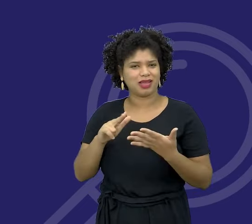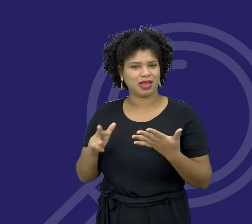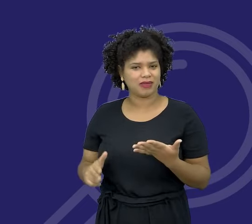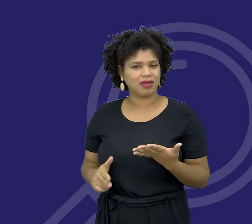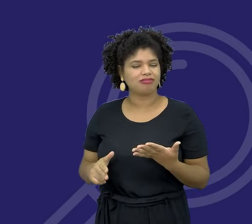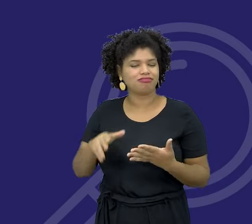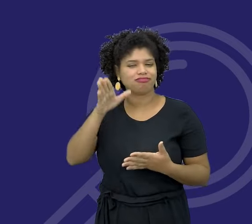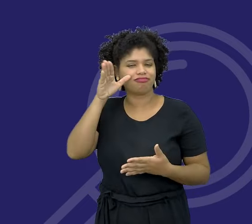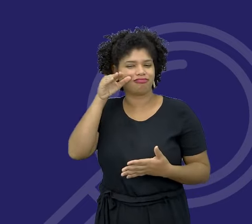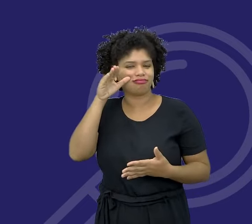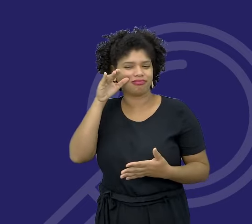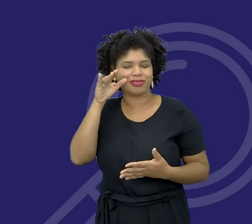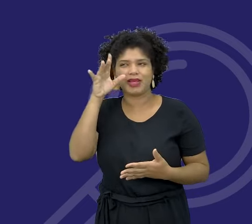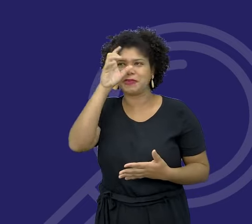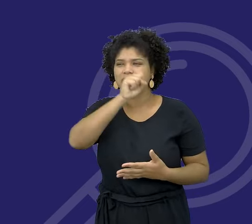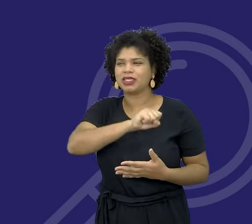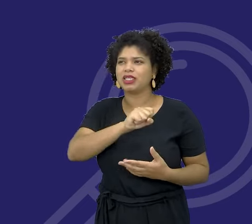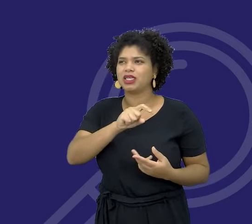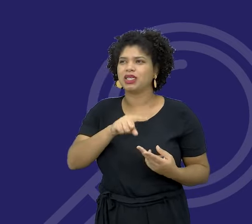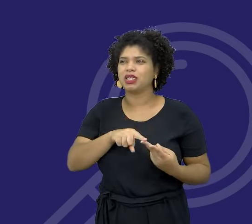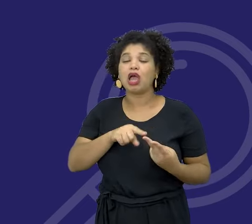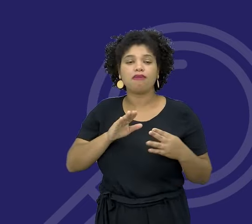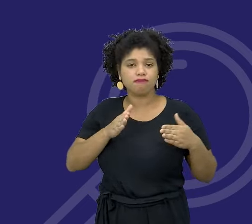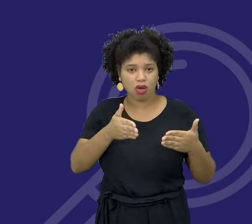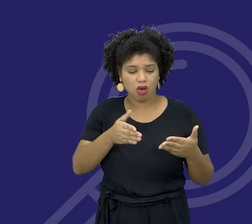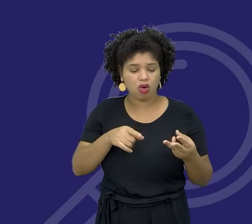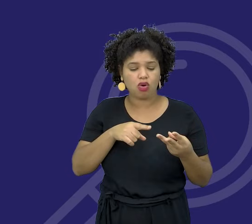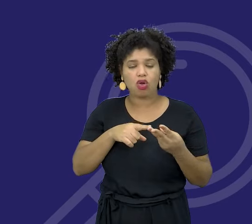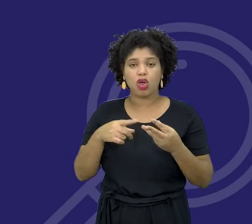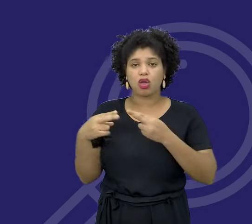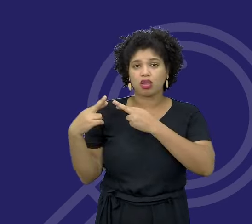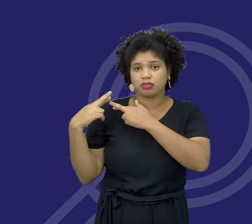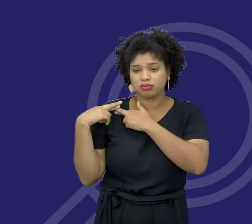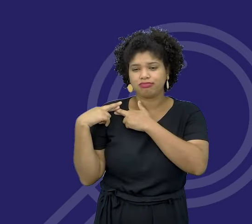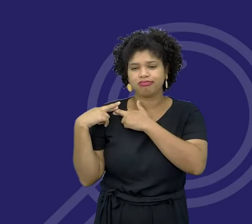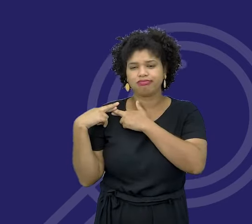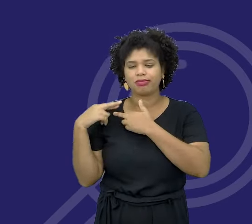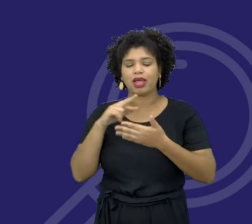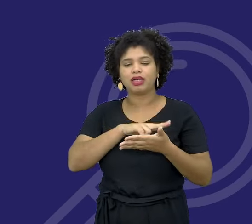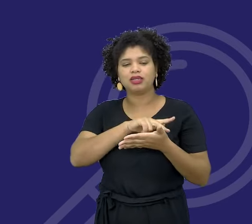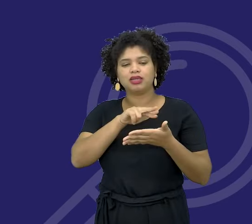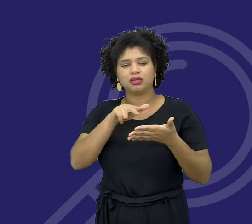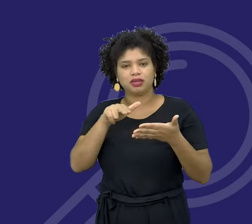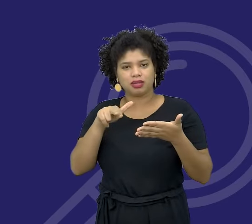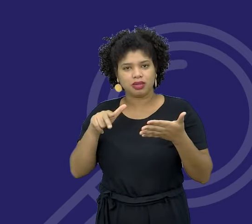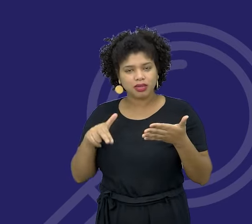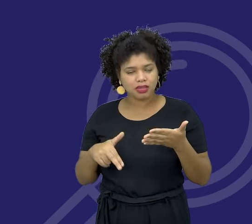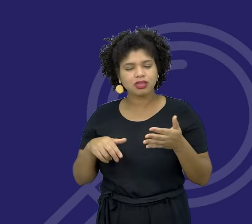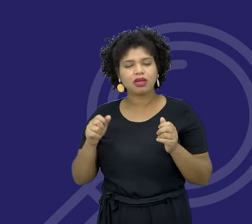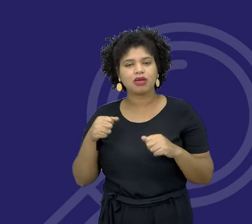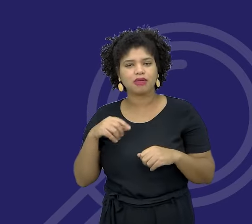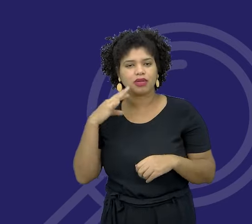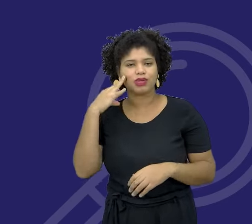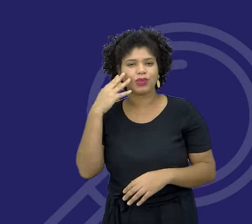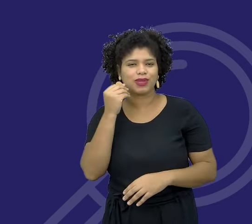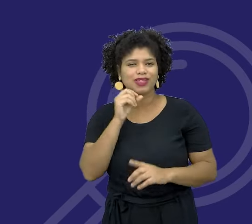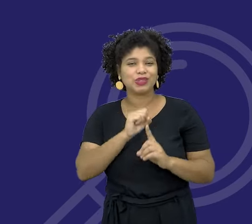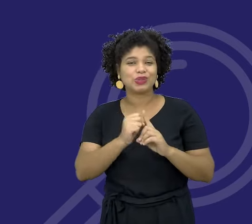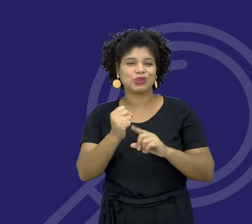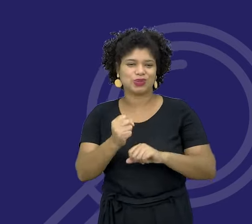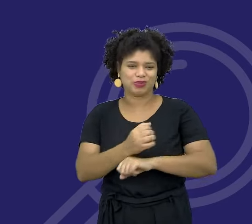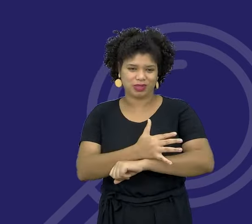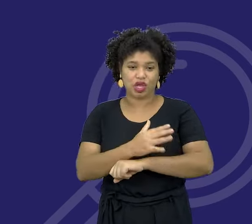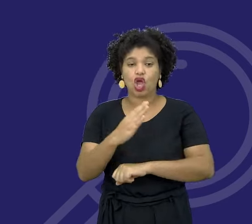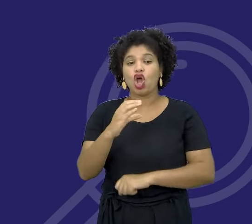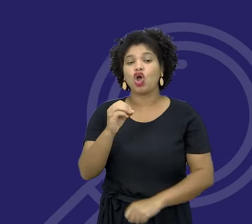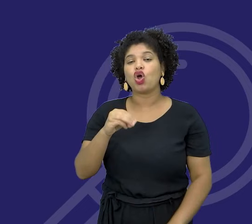para aprender, né? Foco, responsabilidade, vai trabalhar muitas outras competências socioemocionais.